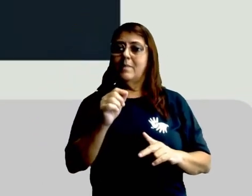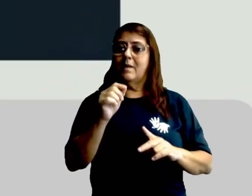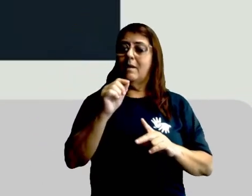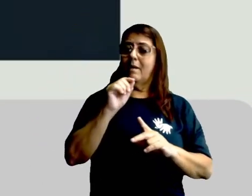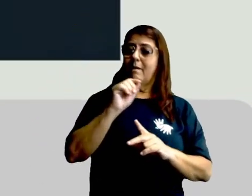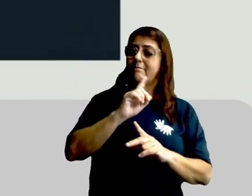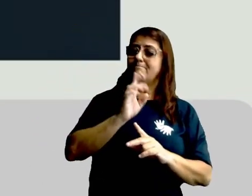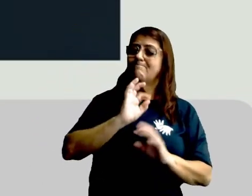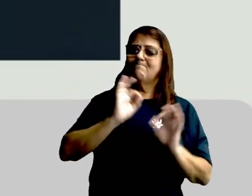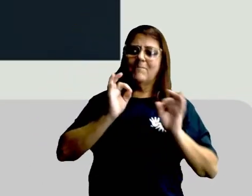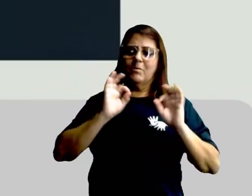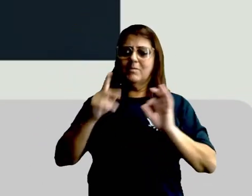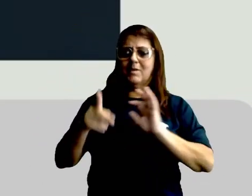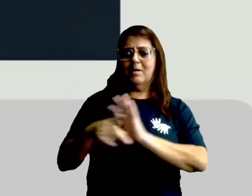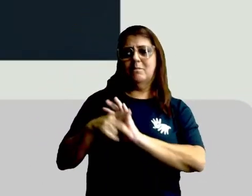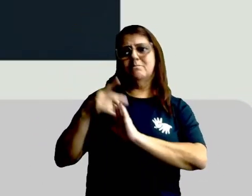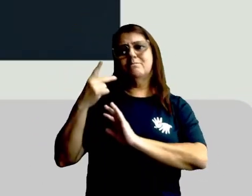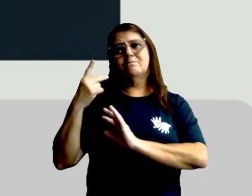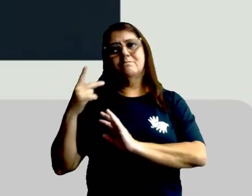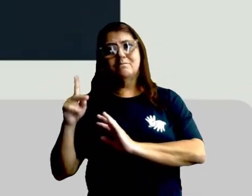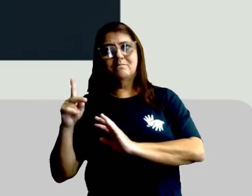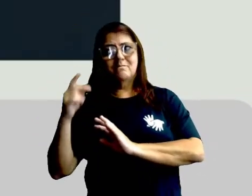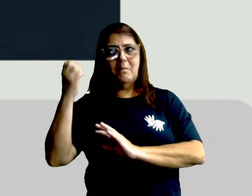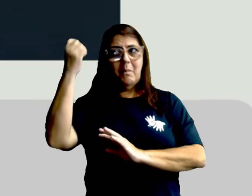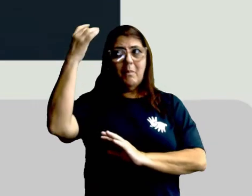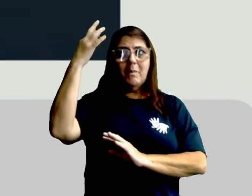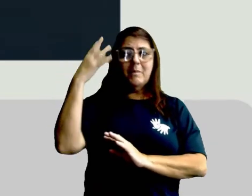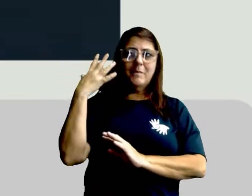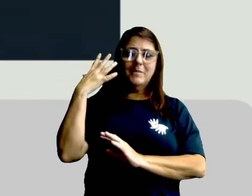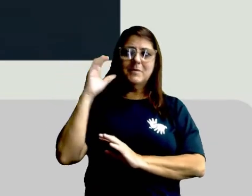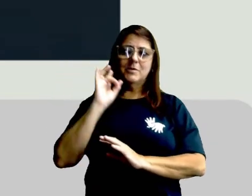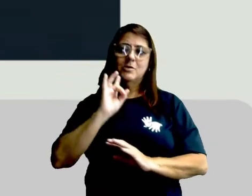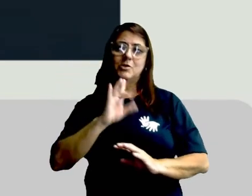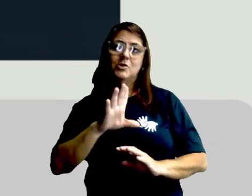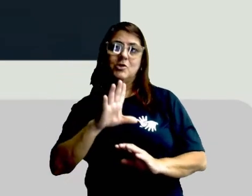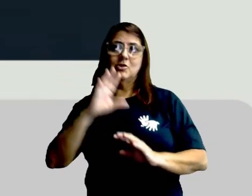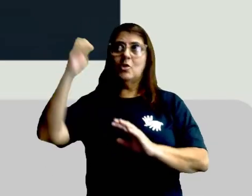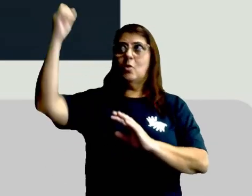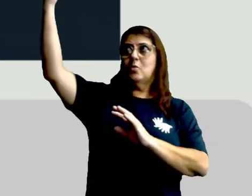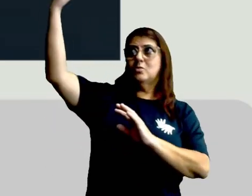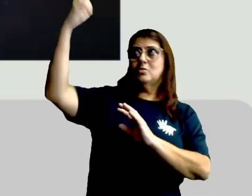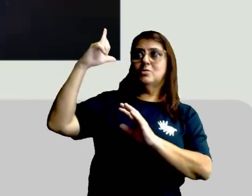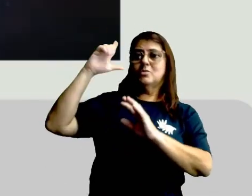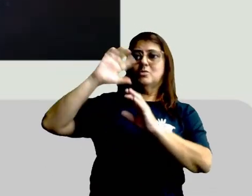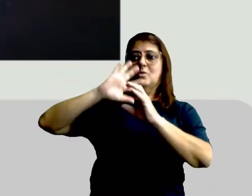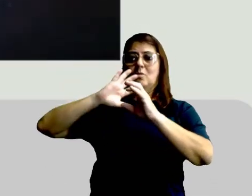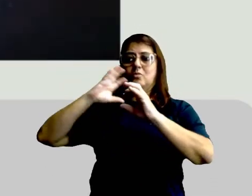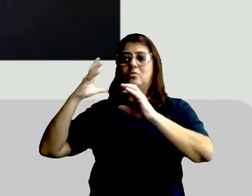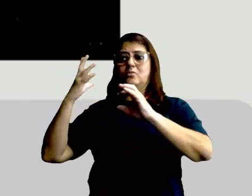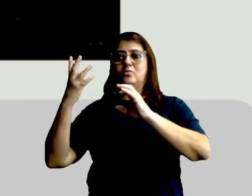iluminado. Então, eles não geram a própria luz, apenas refletem a luz do Sol.